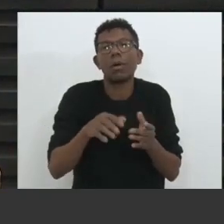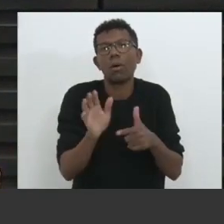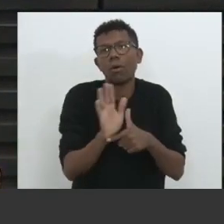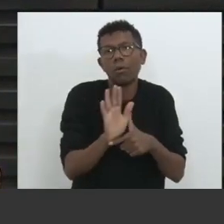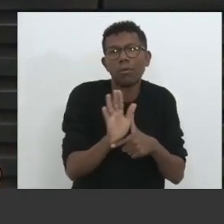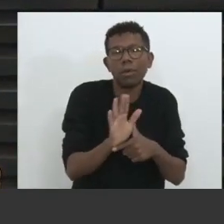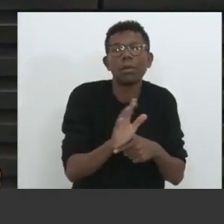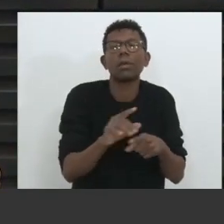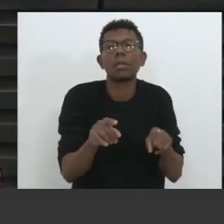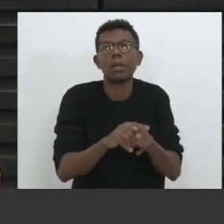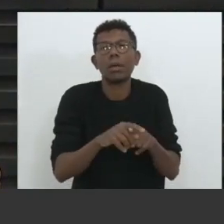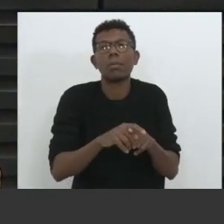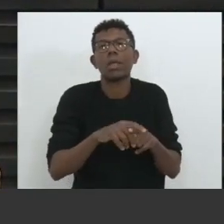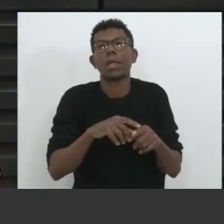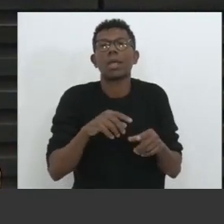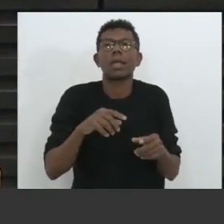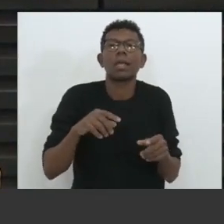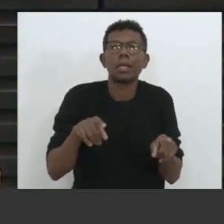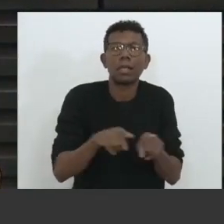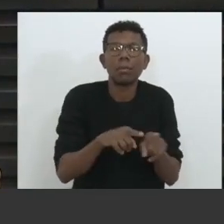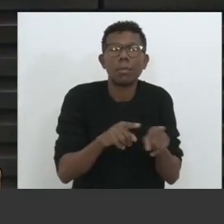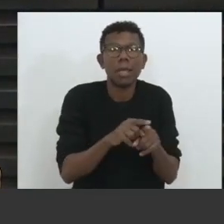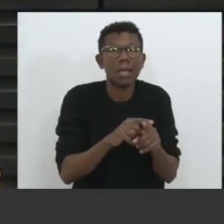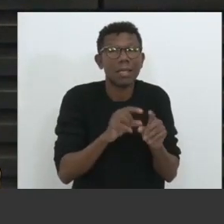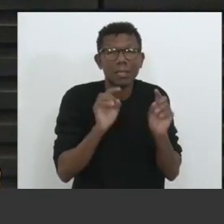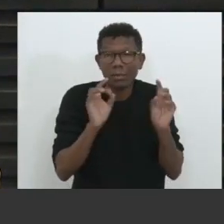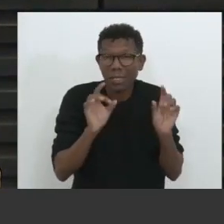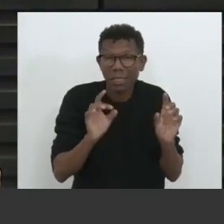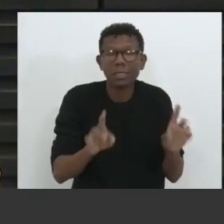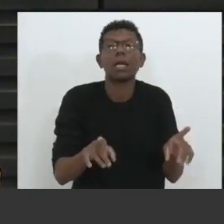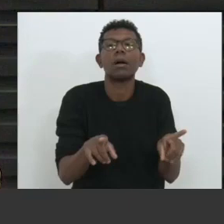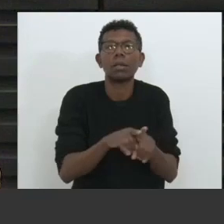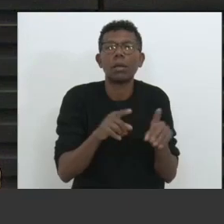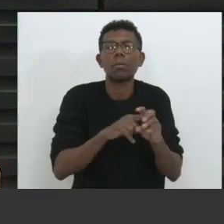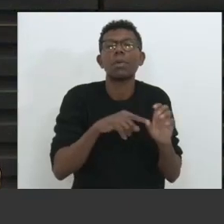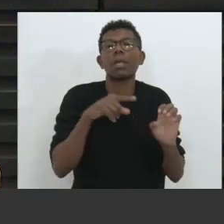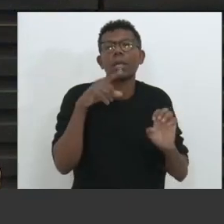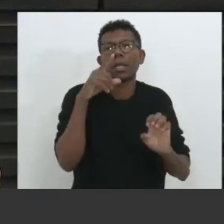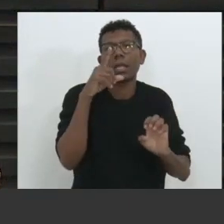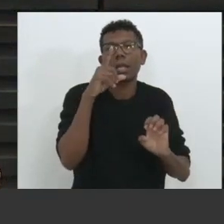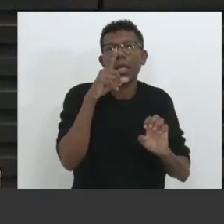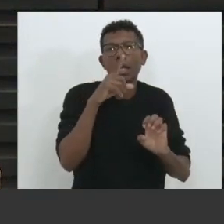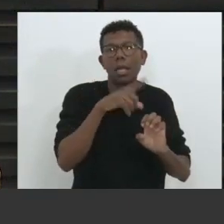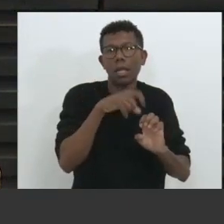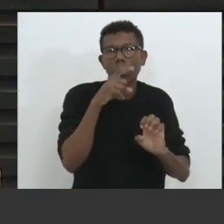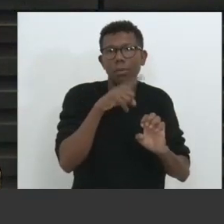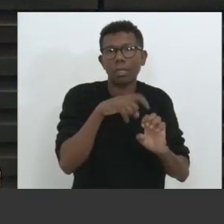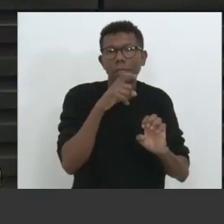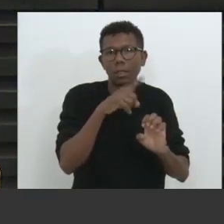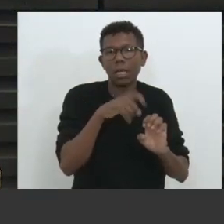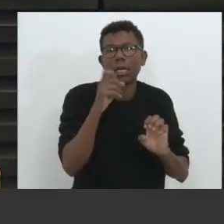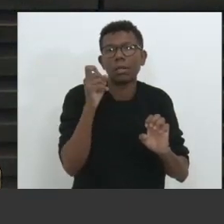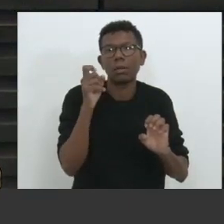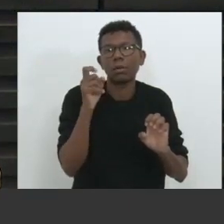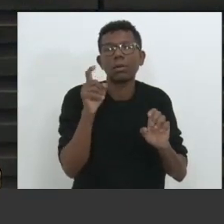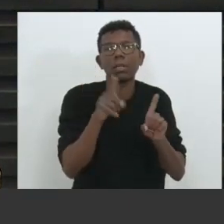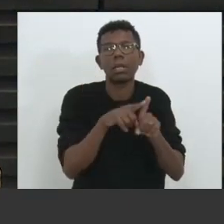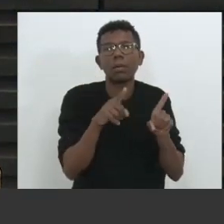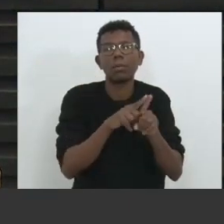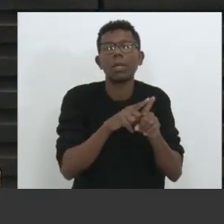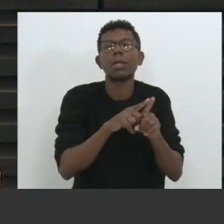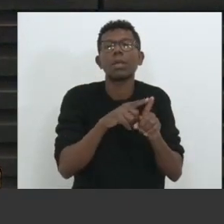cultural perito em fonética e empresário em 2016 idealizou o projeto do musical